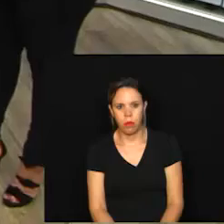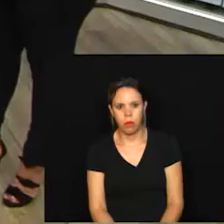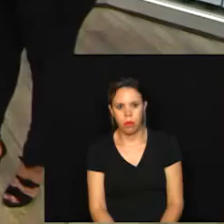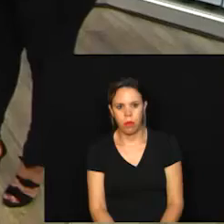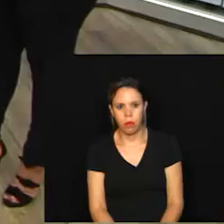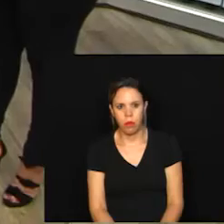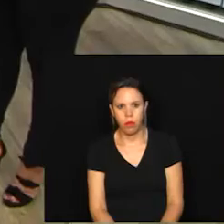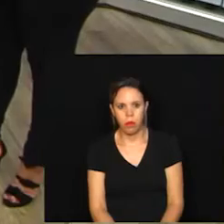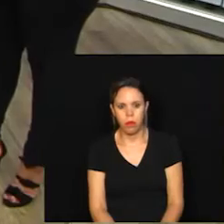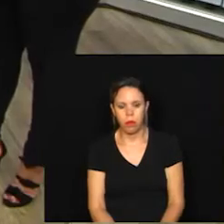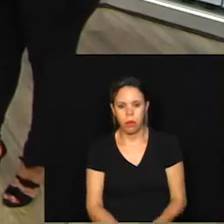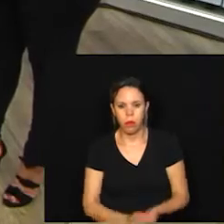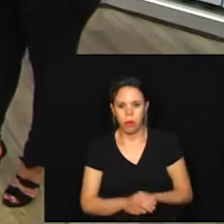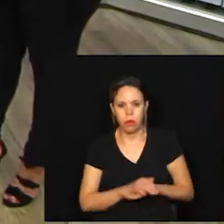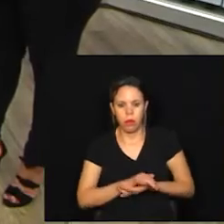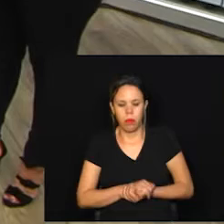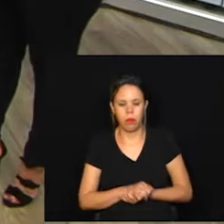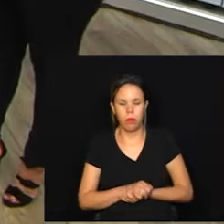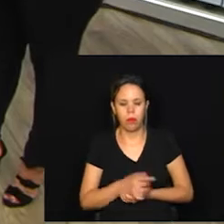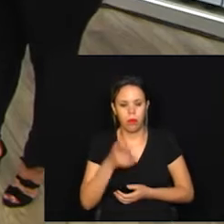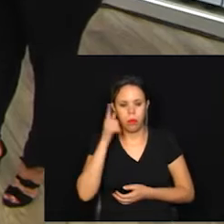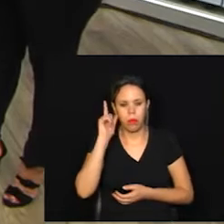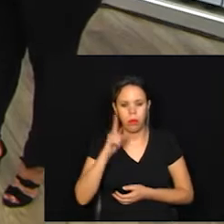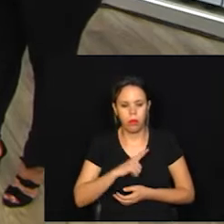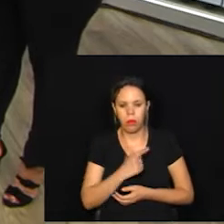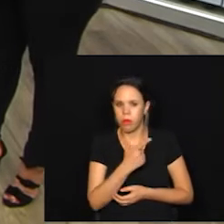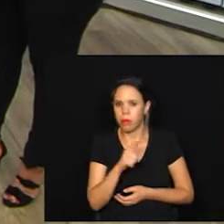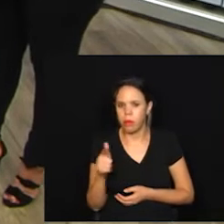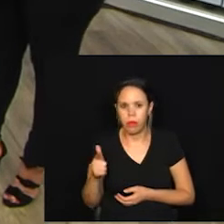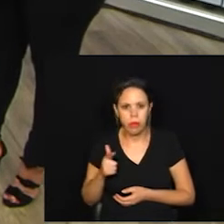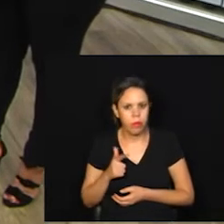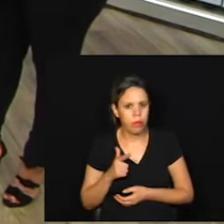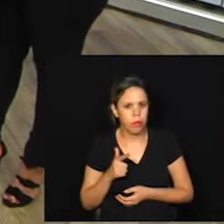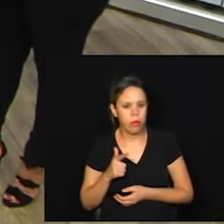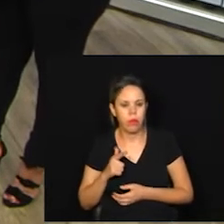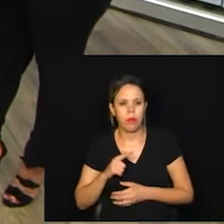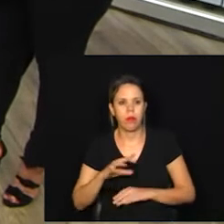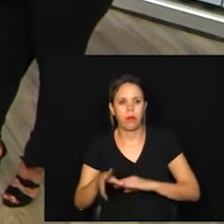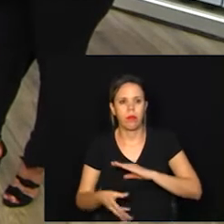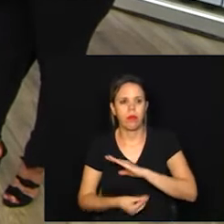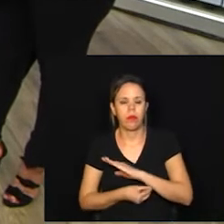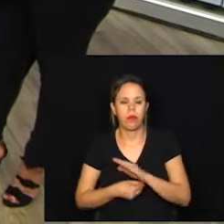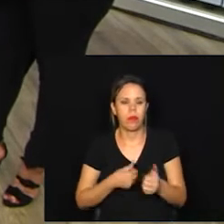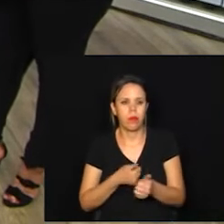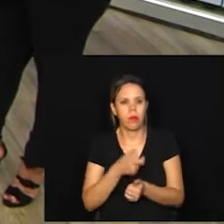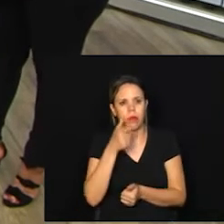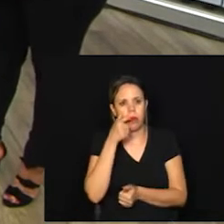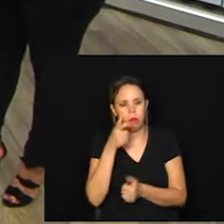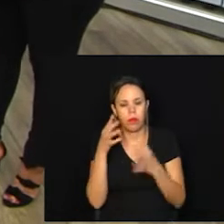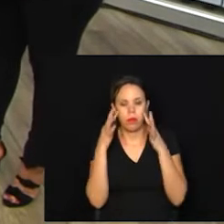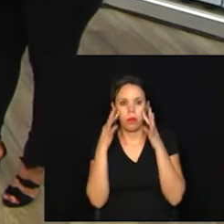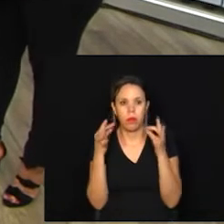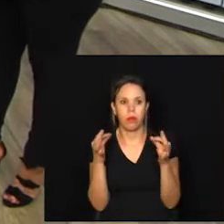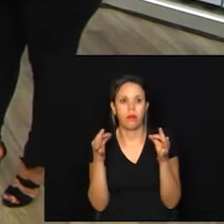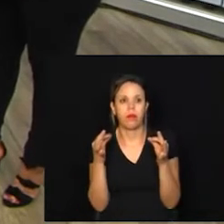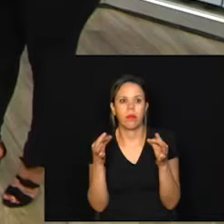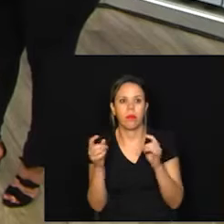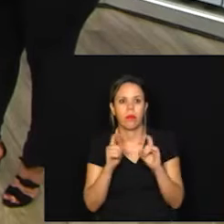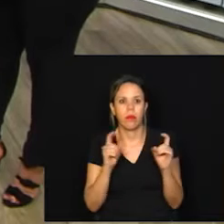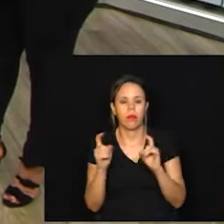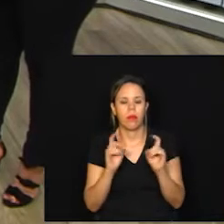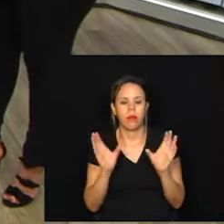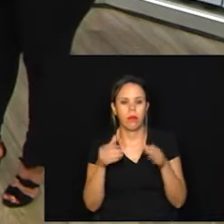elecamp@campinas.sp.leg.br. Bom, Mina, ontem nós não tivemos, né, o Câmara Total, ficamos acompanhando atentamente a reunião